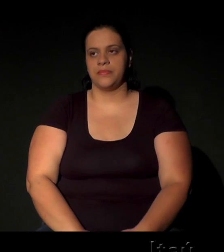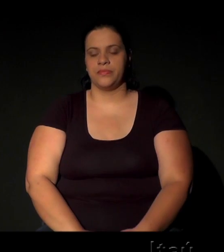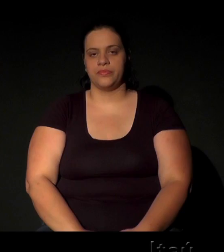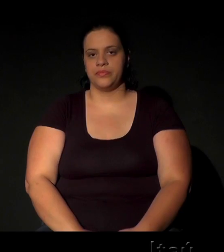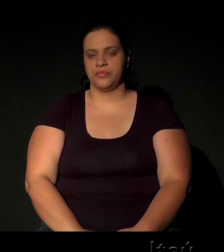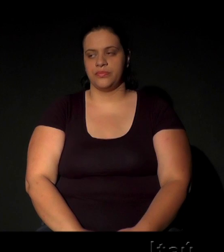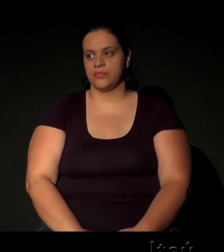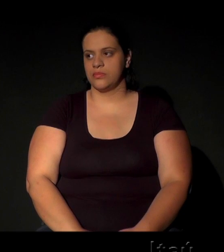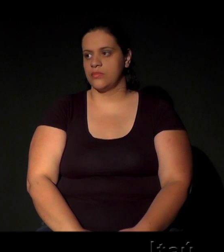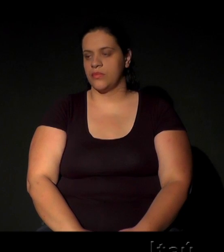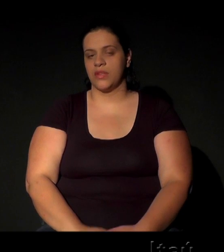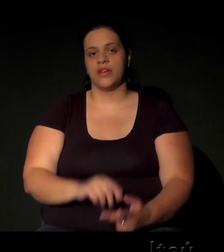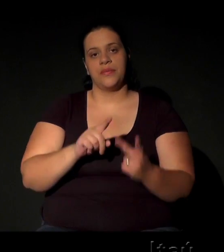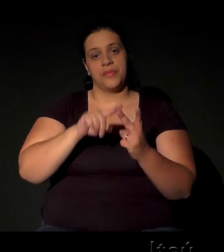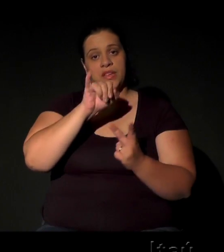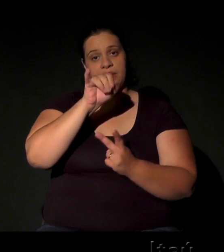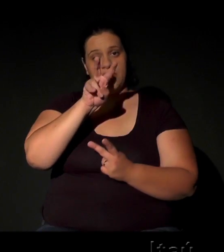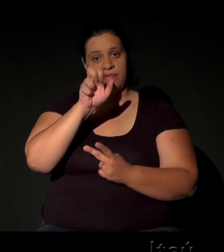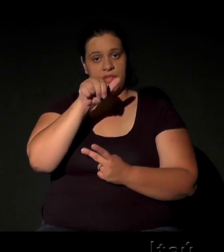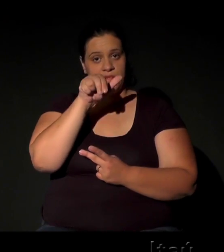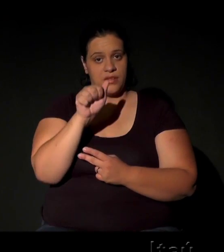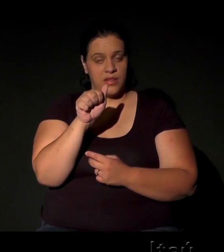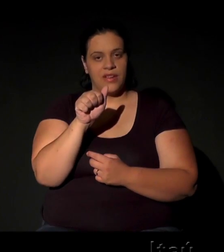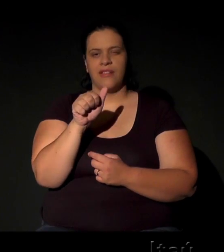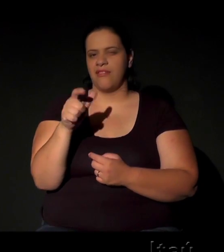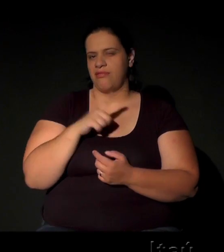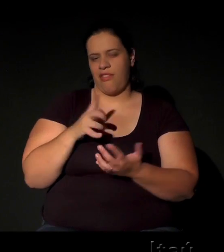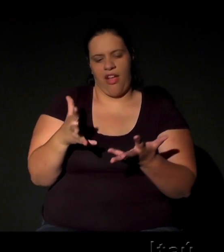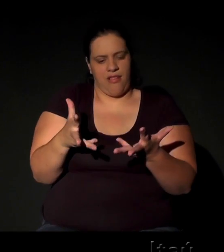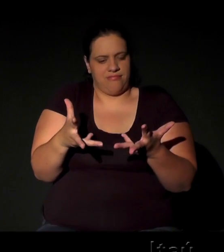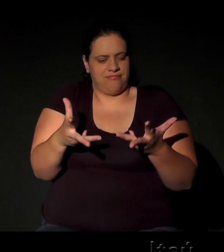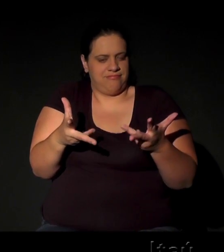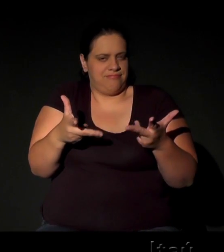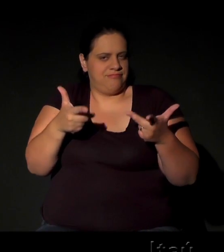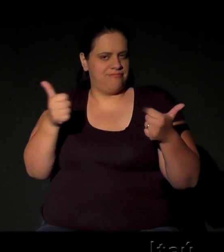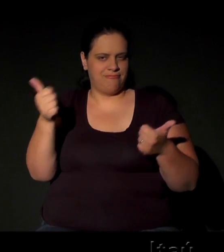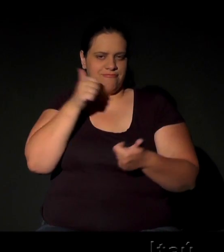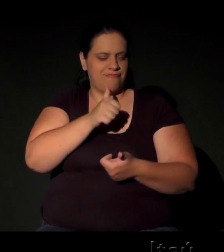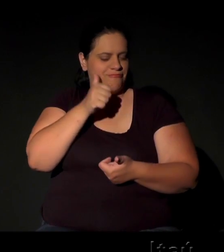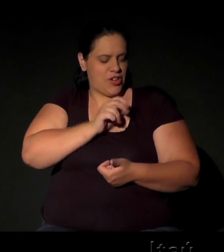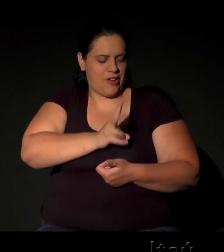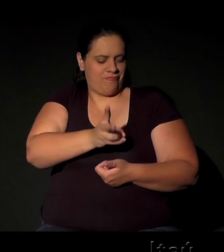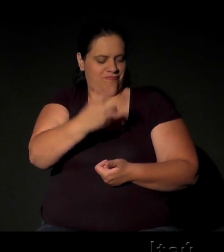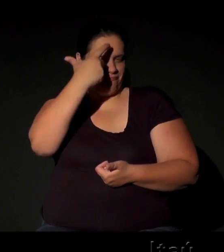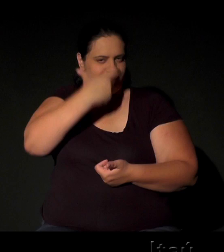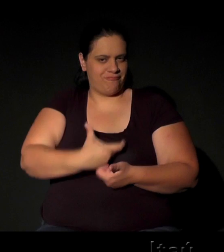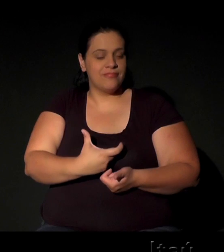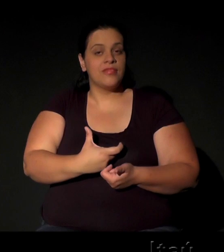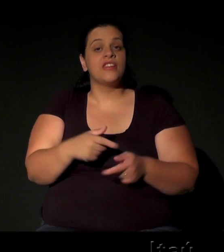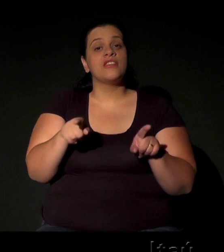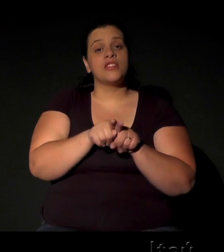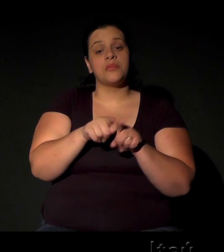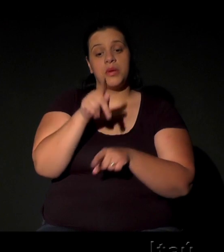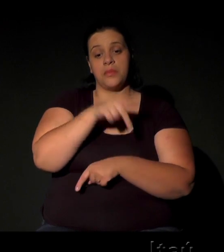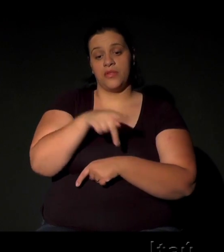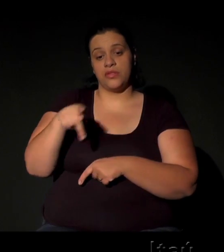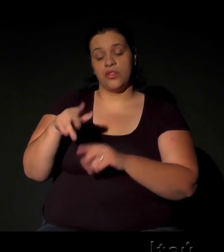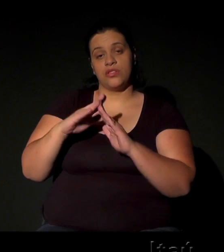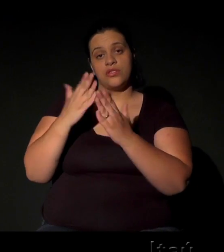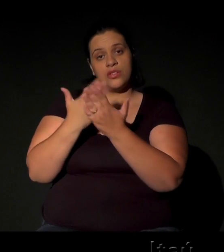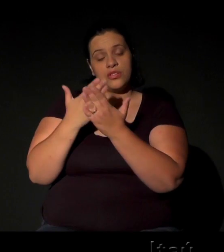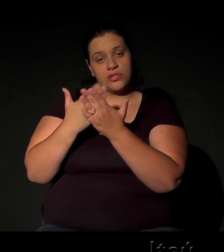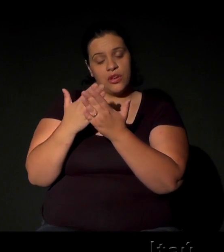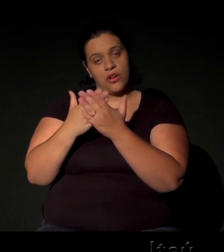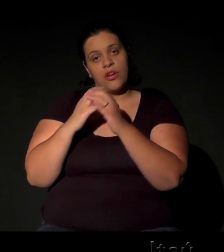bent a Ivana além desse Arraso constante de mulher Ela é professora da escola de comunicação